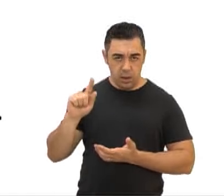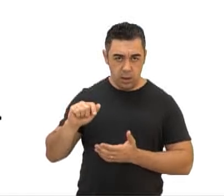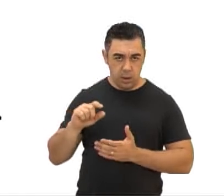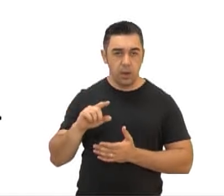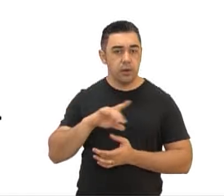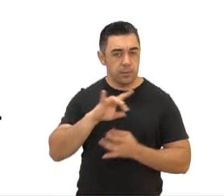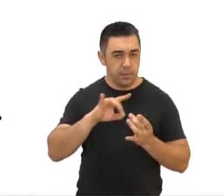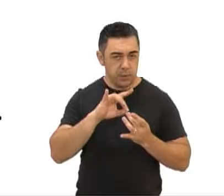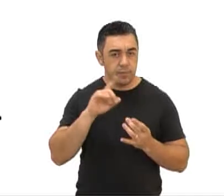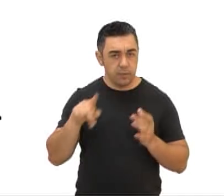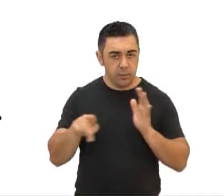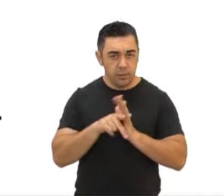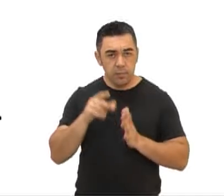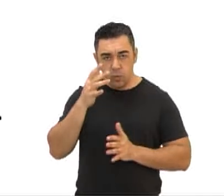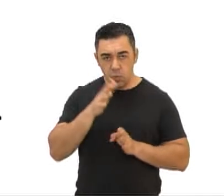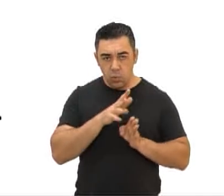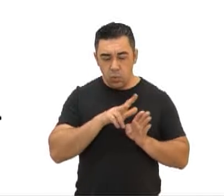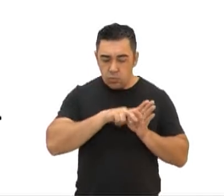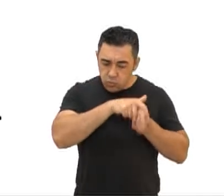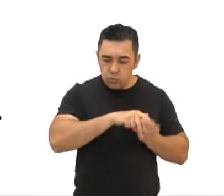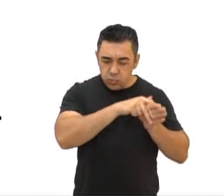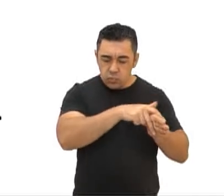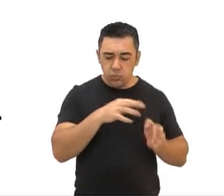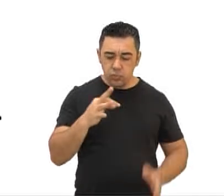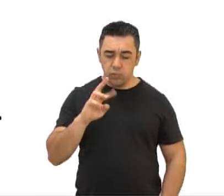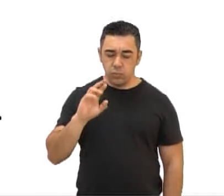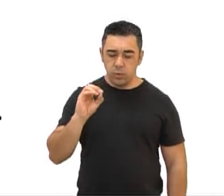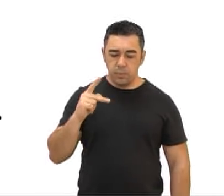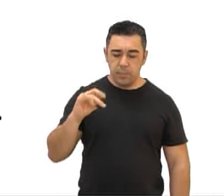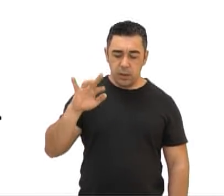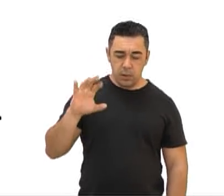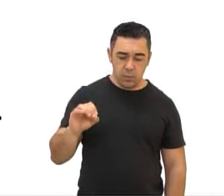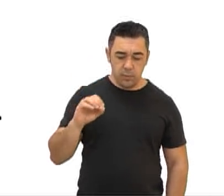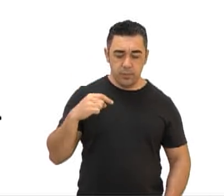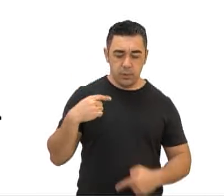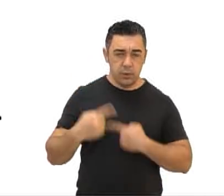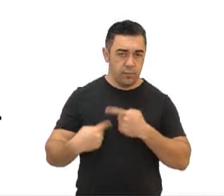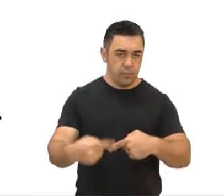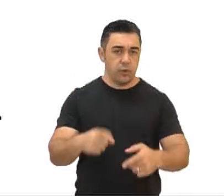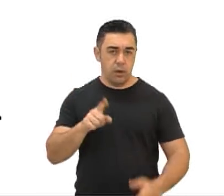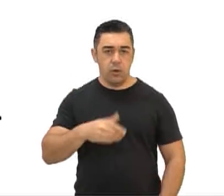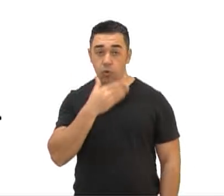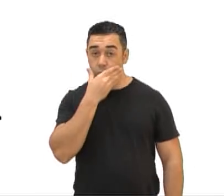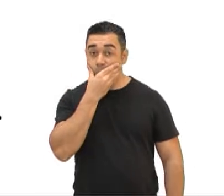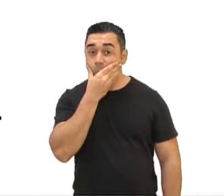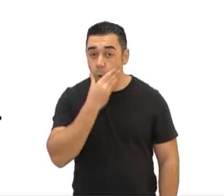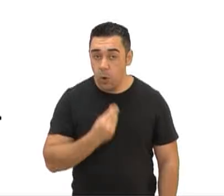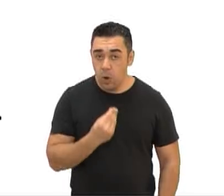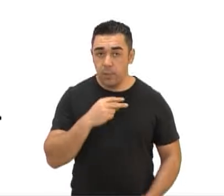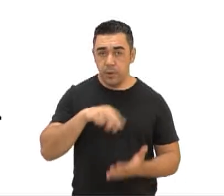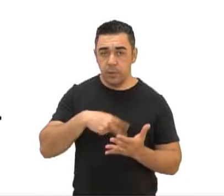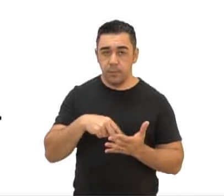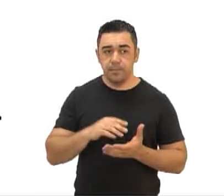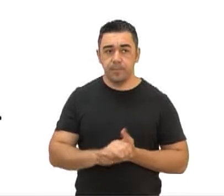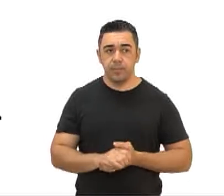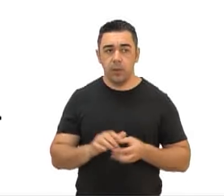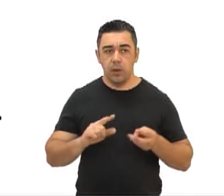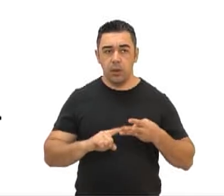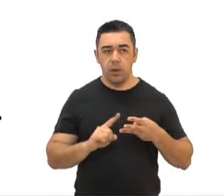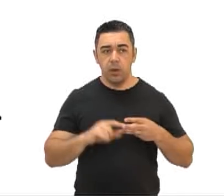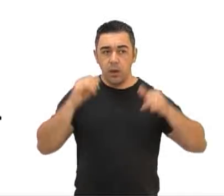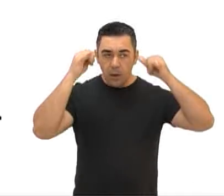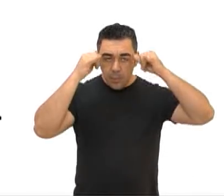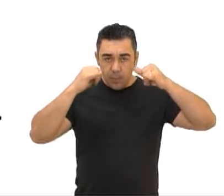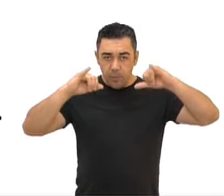da vivência dos tropeiros, né? É desenvolvida por homens, né? Dançada por homens. O boi de mamão ali na